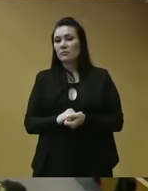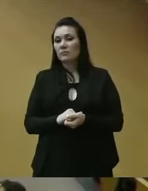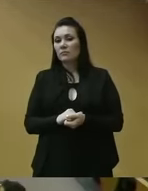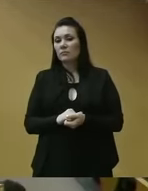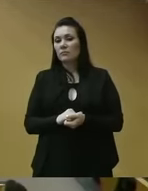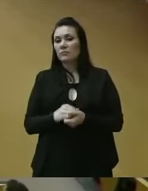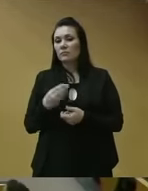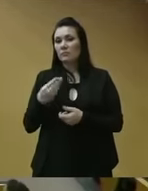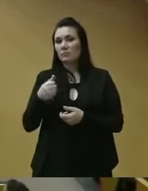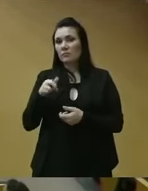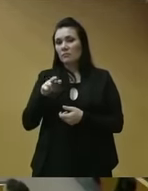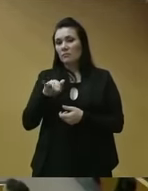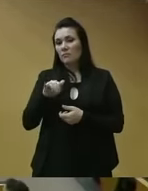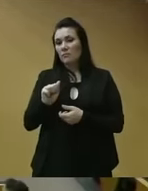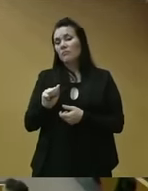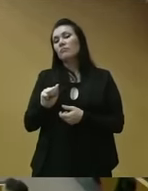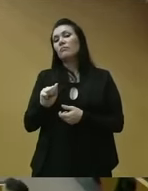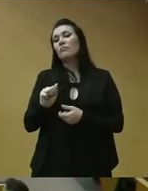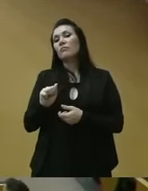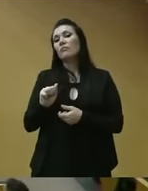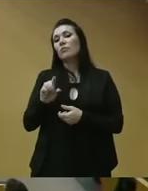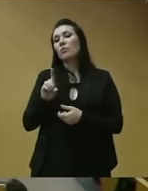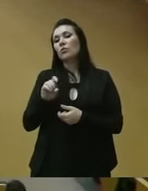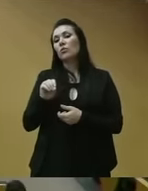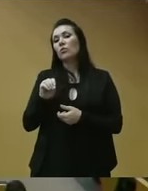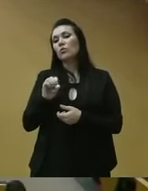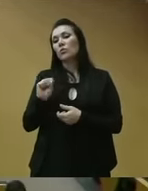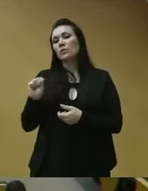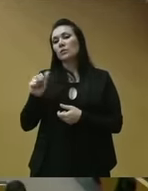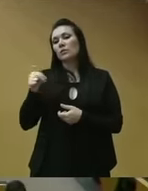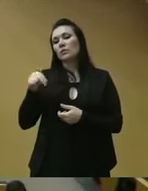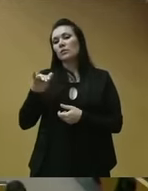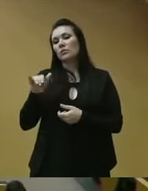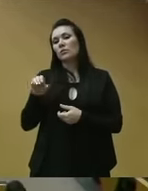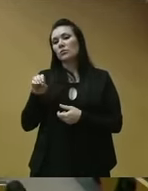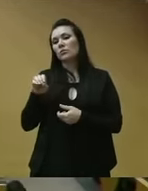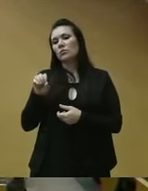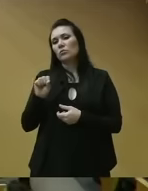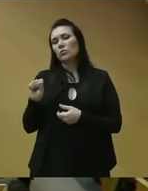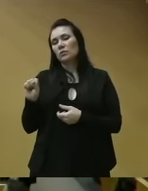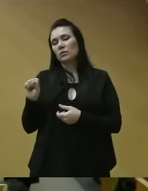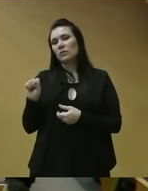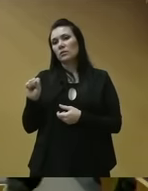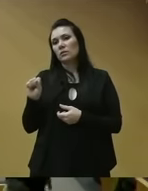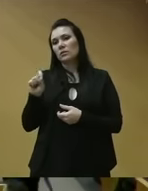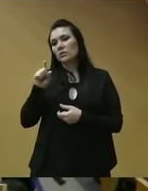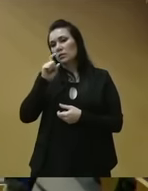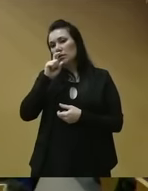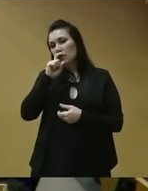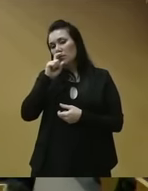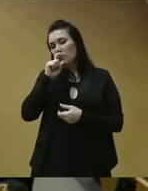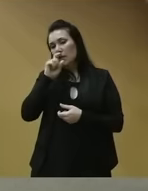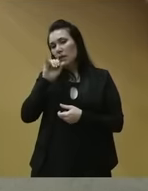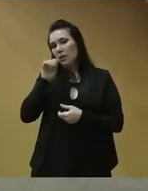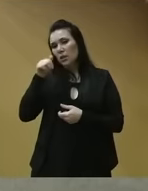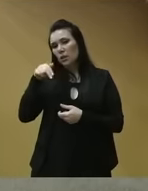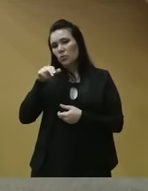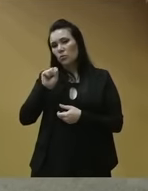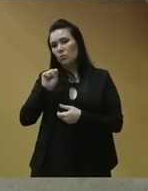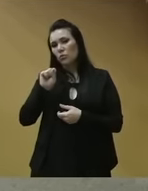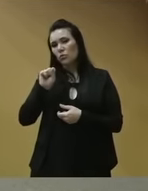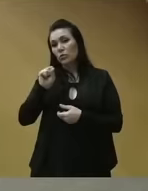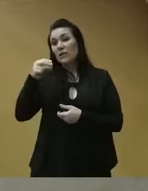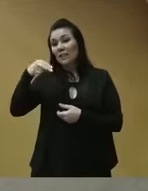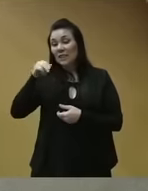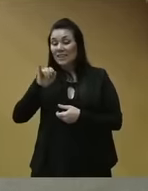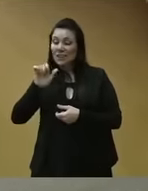Maria Eduarda Silveira dos Anjos, filha de Ilson Cardoso dos Anjos e Janaína de Souza Silveira, natural